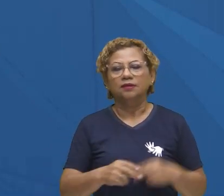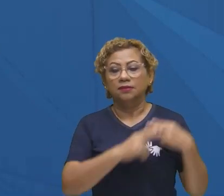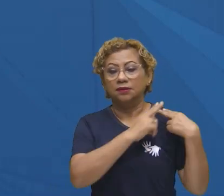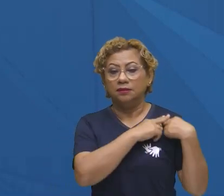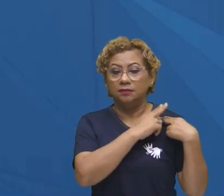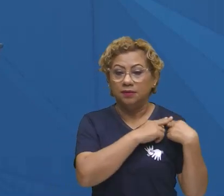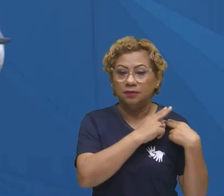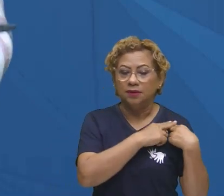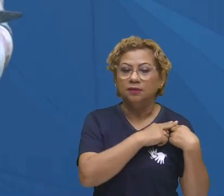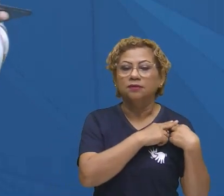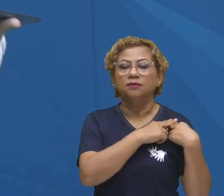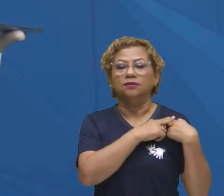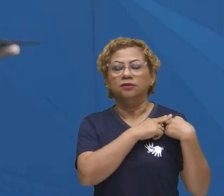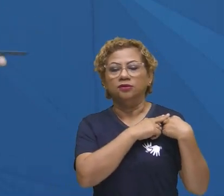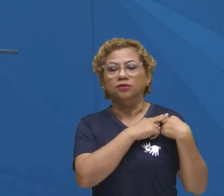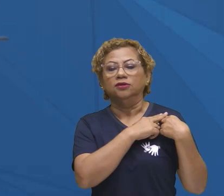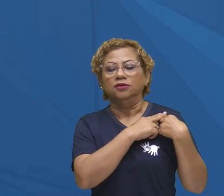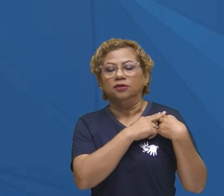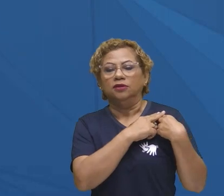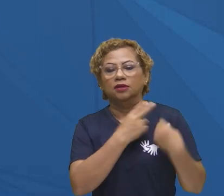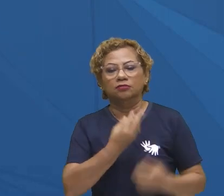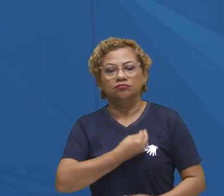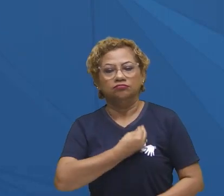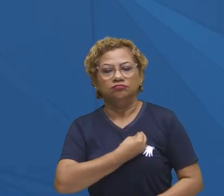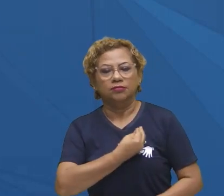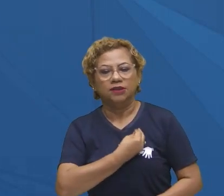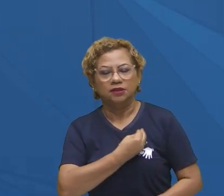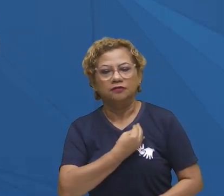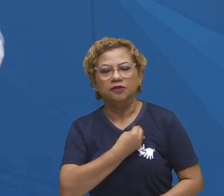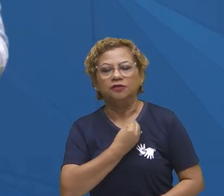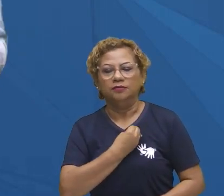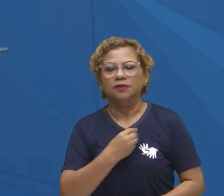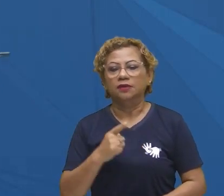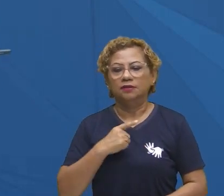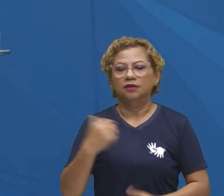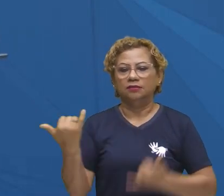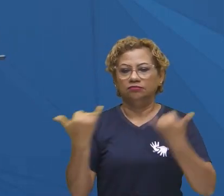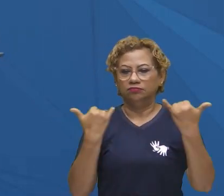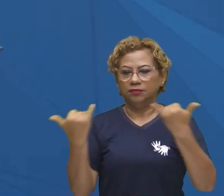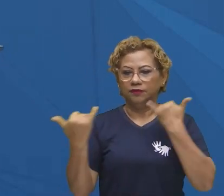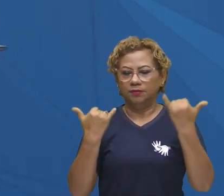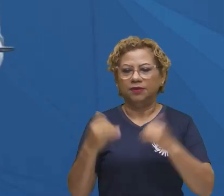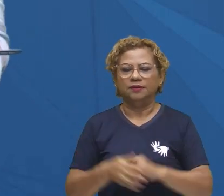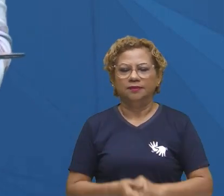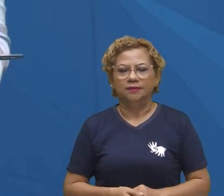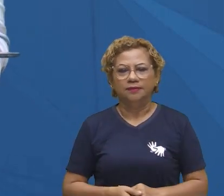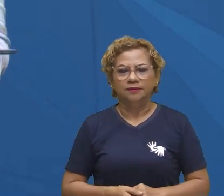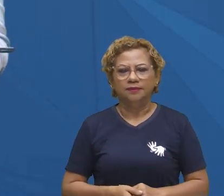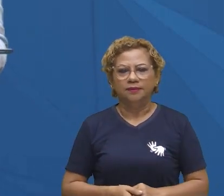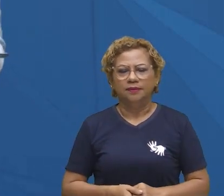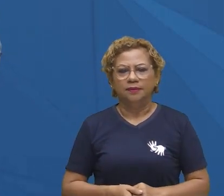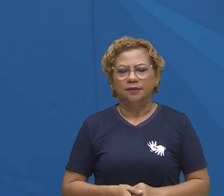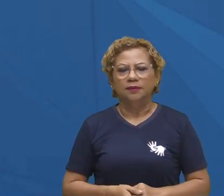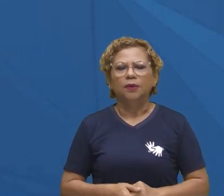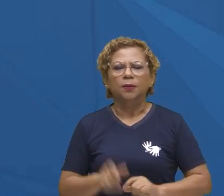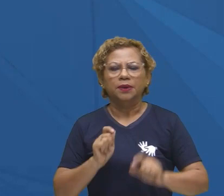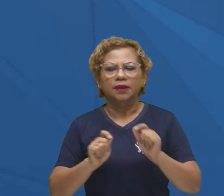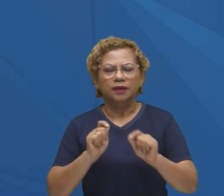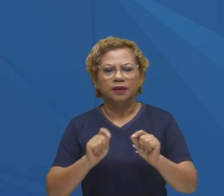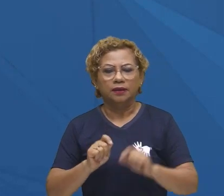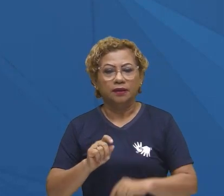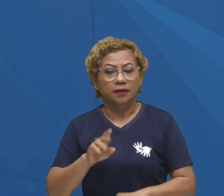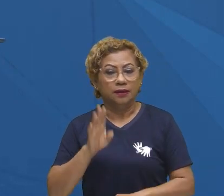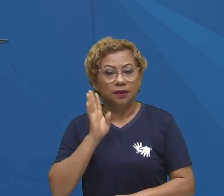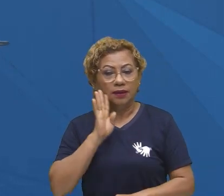né, nesse mundo onde a gente vai atrás dessas informações. O que é legal em relação a isso? O perfil fake, gente,